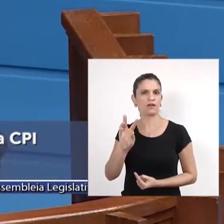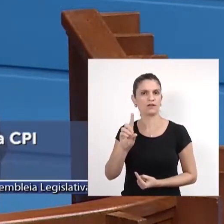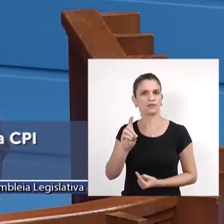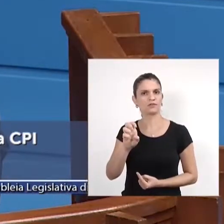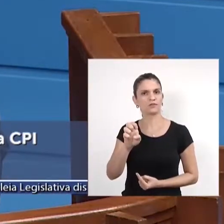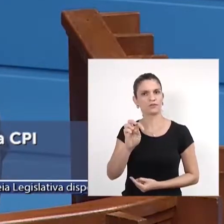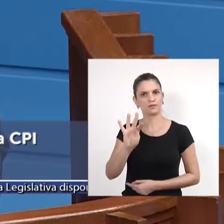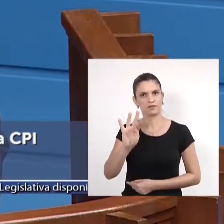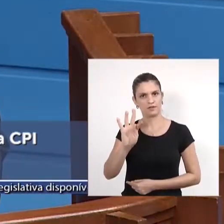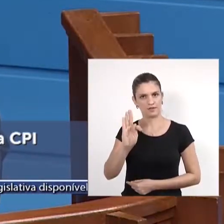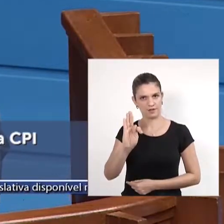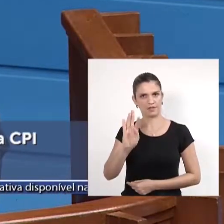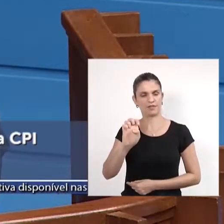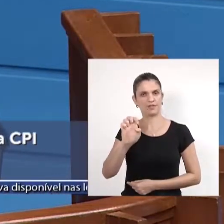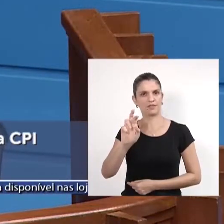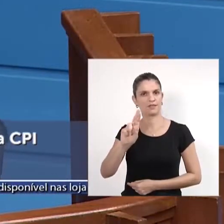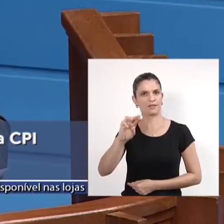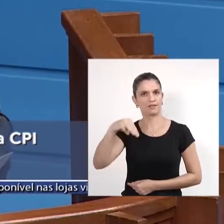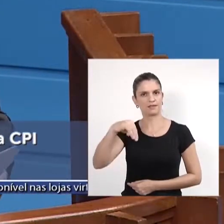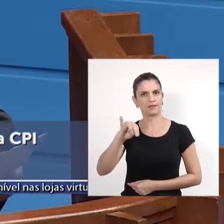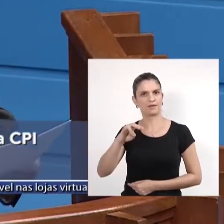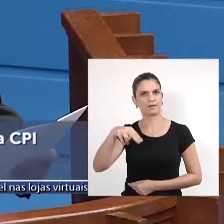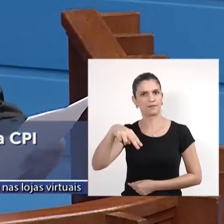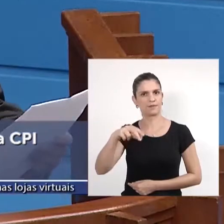fato determinado.